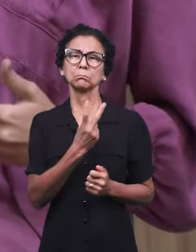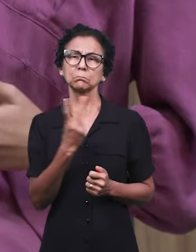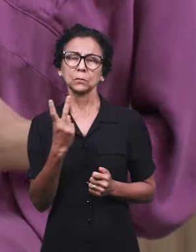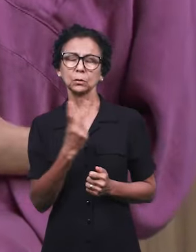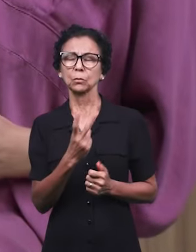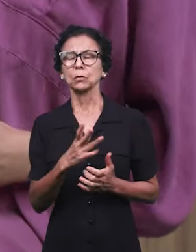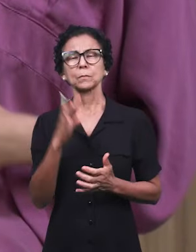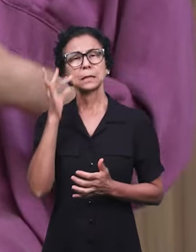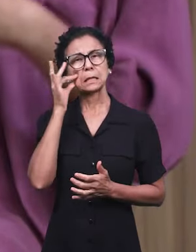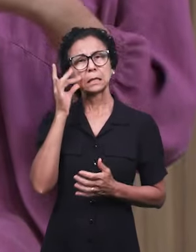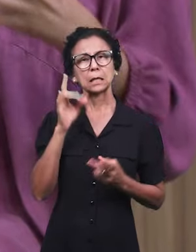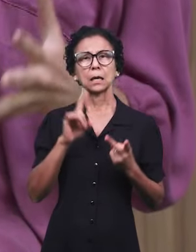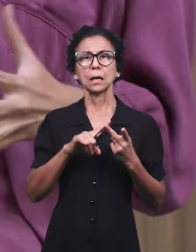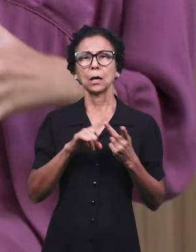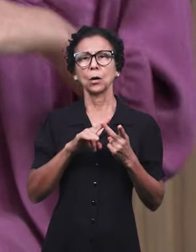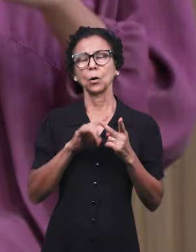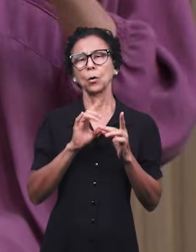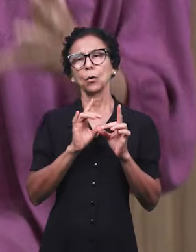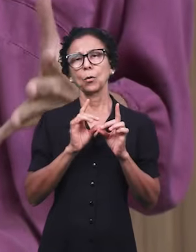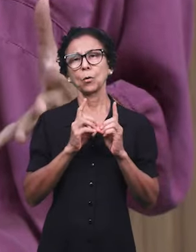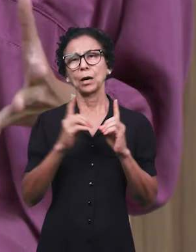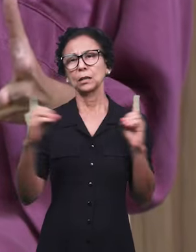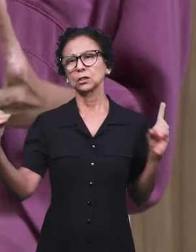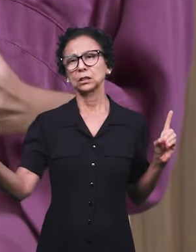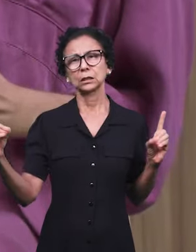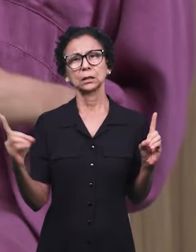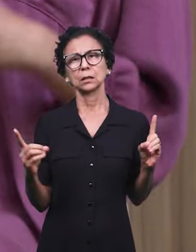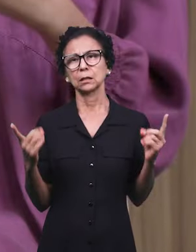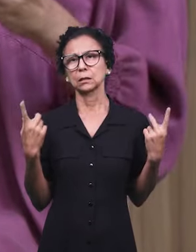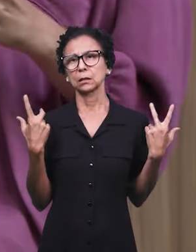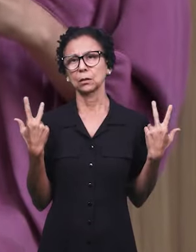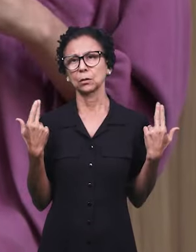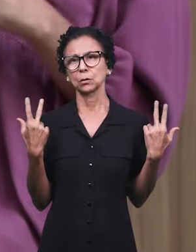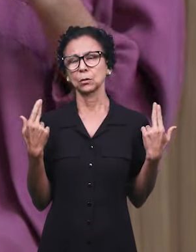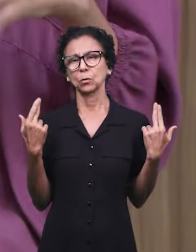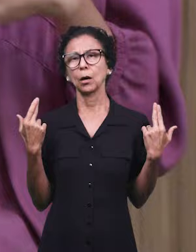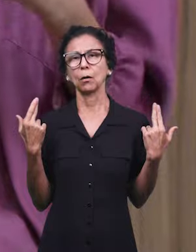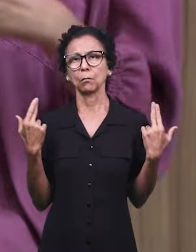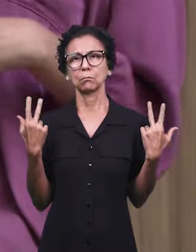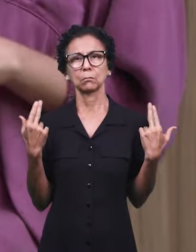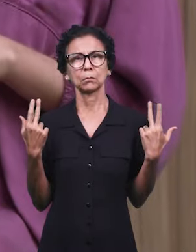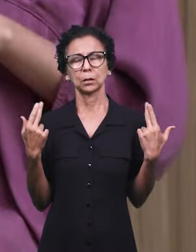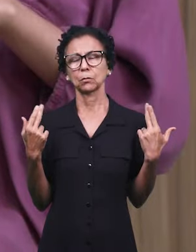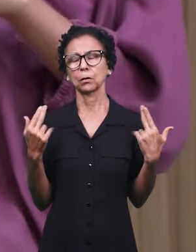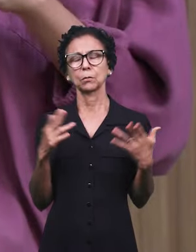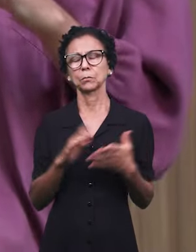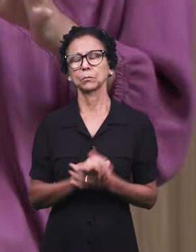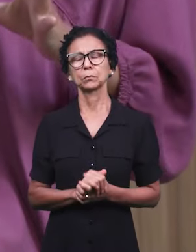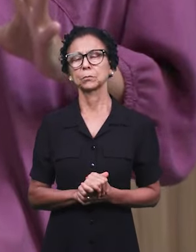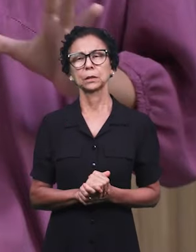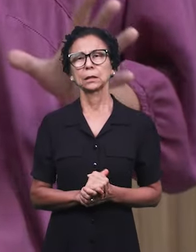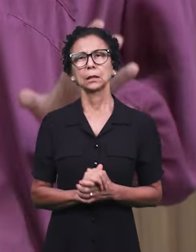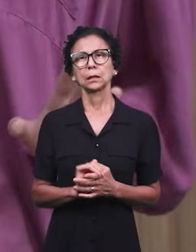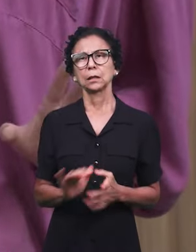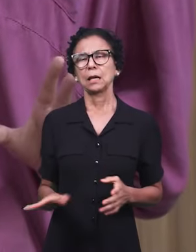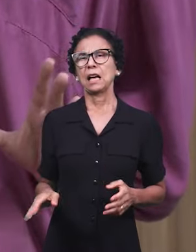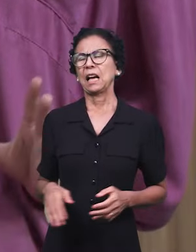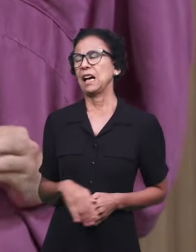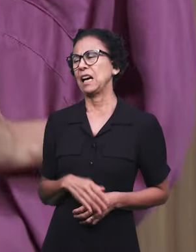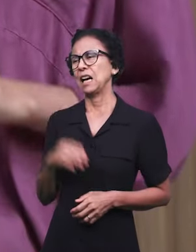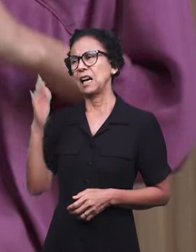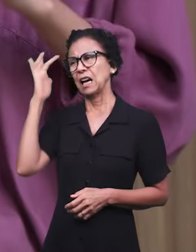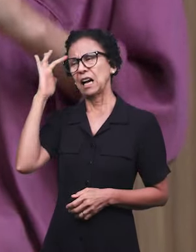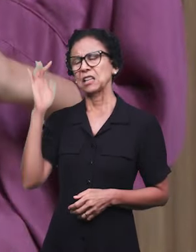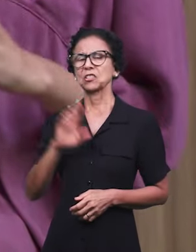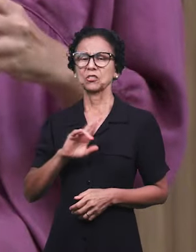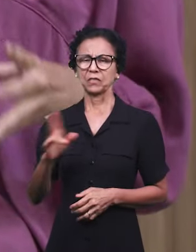Tanto presencial como online. E as duas têm a mesma eficácia. Então, às vezes, as pessoas ficam preocupadas, né? Ah, será que a terapia online funciona igual a